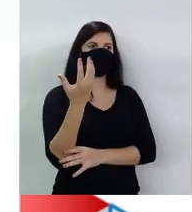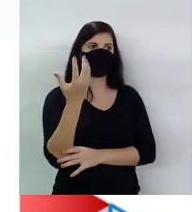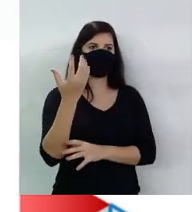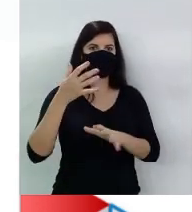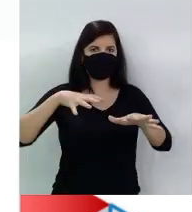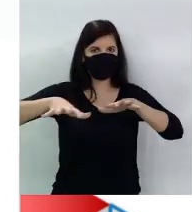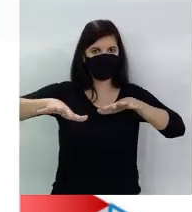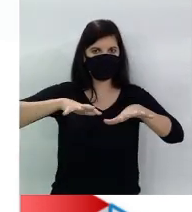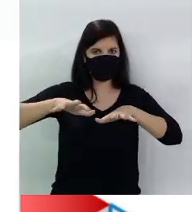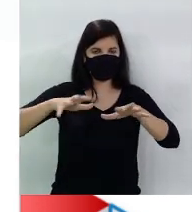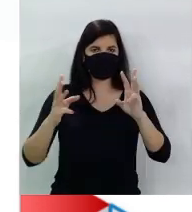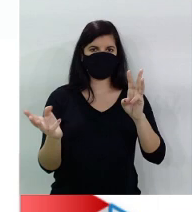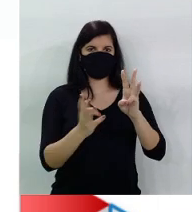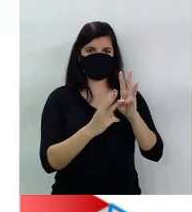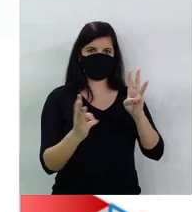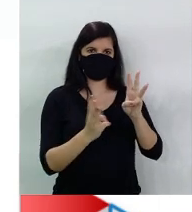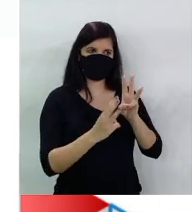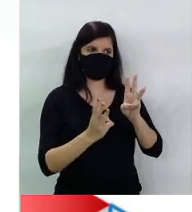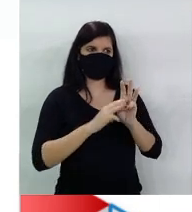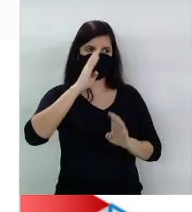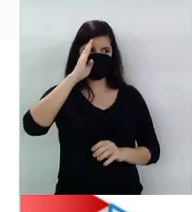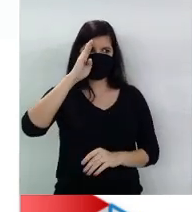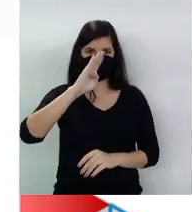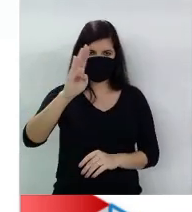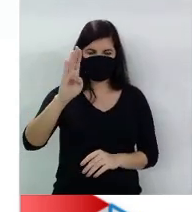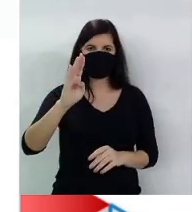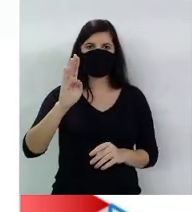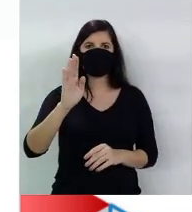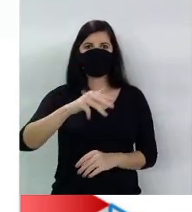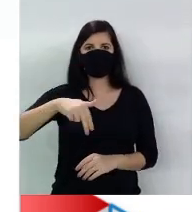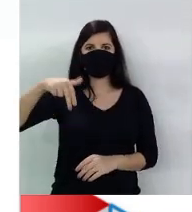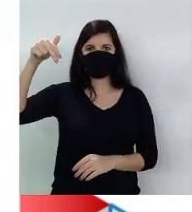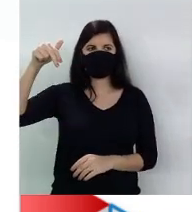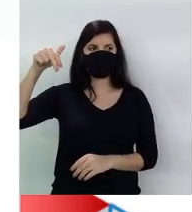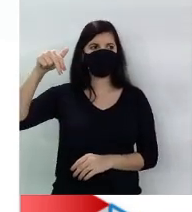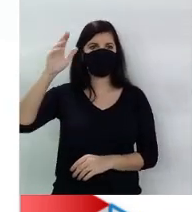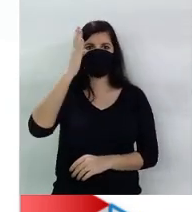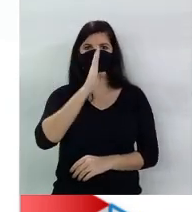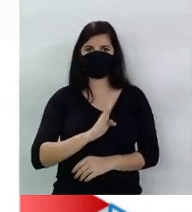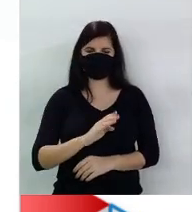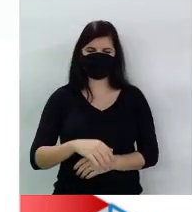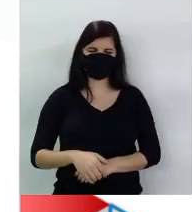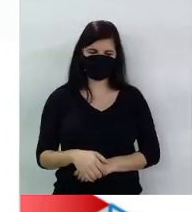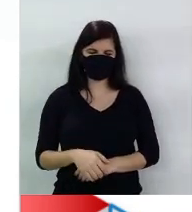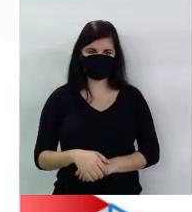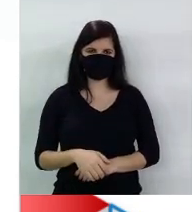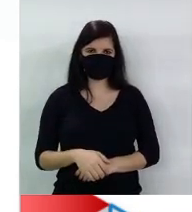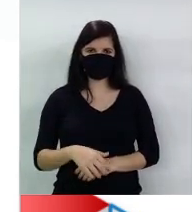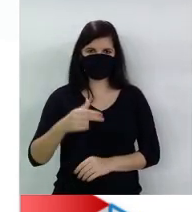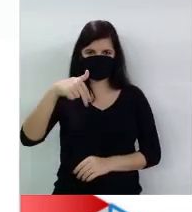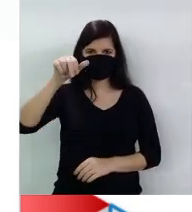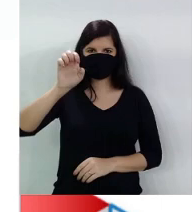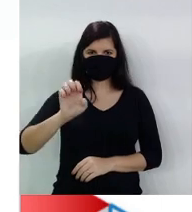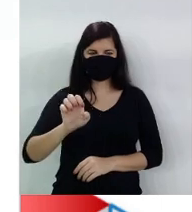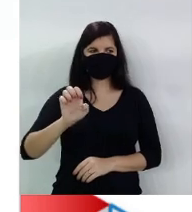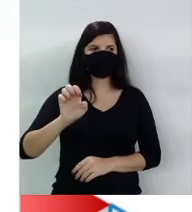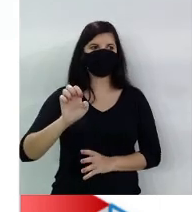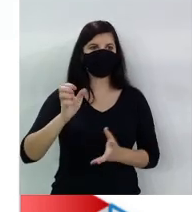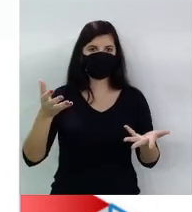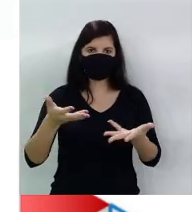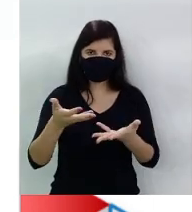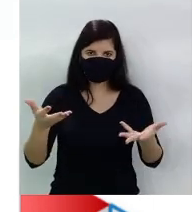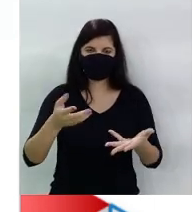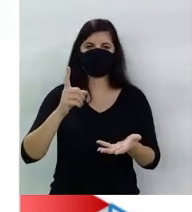culto entre os indígenas, principalmente no Nordeste brasileiro. Hoje